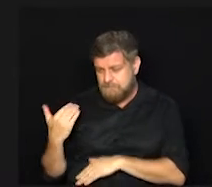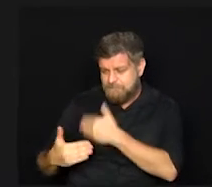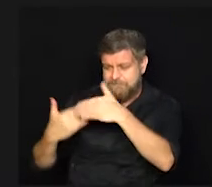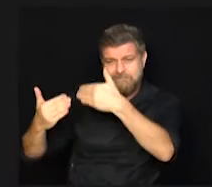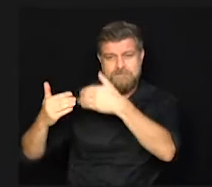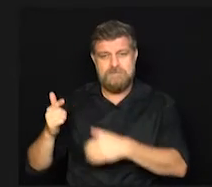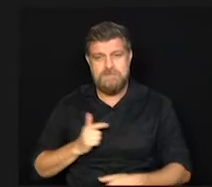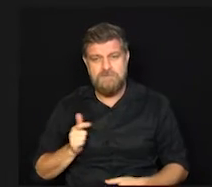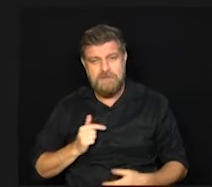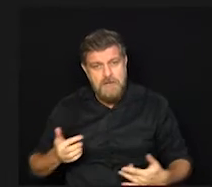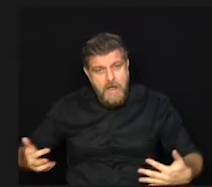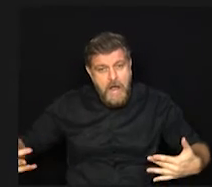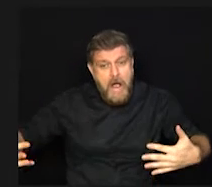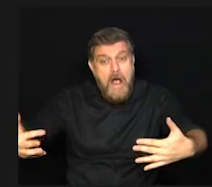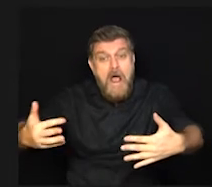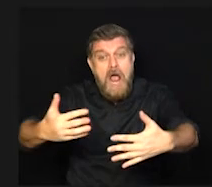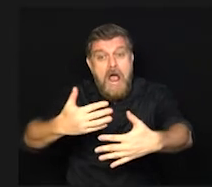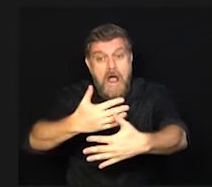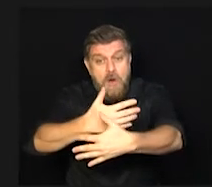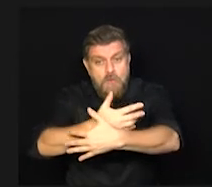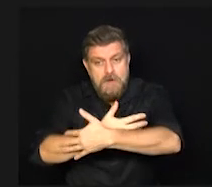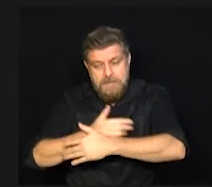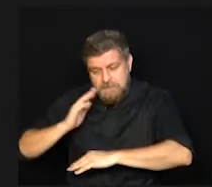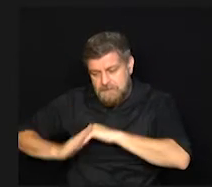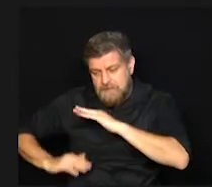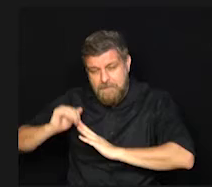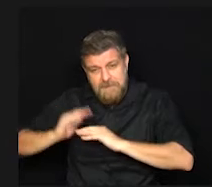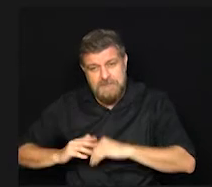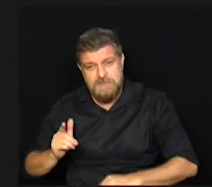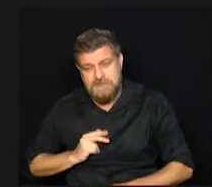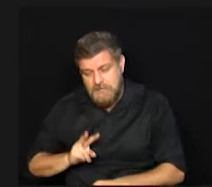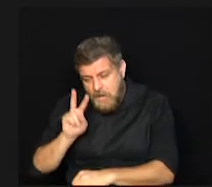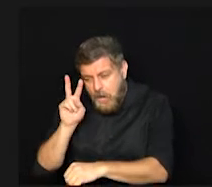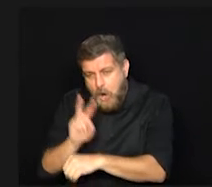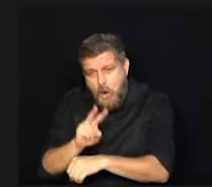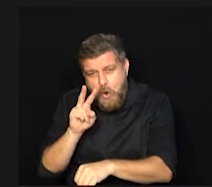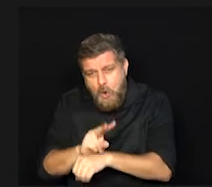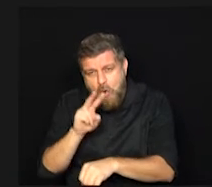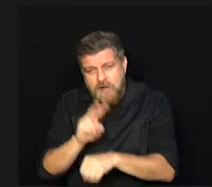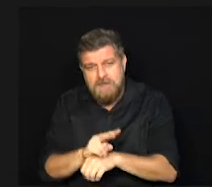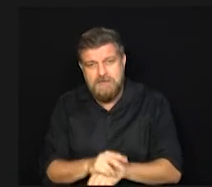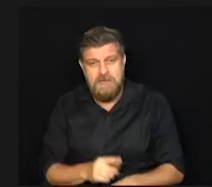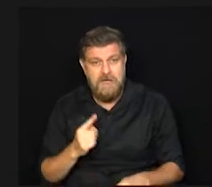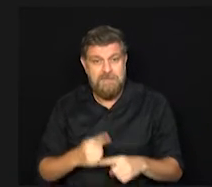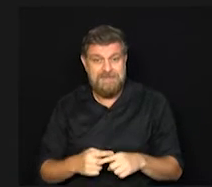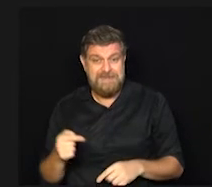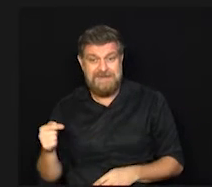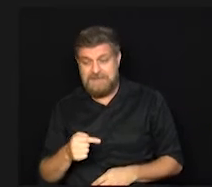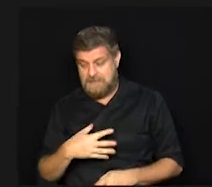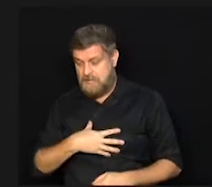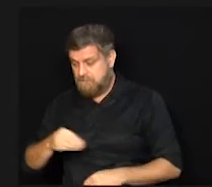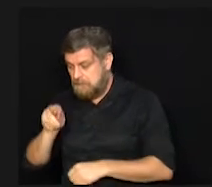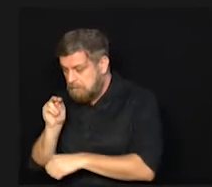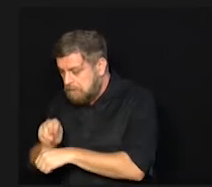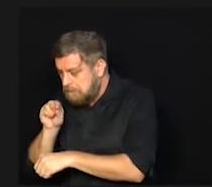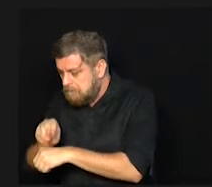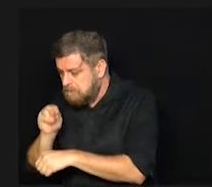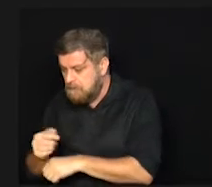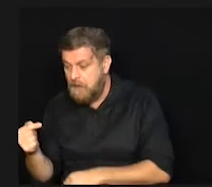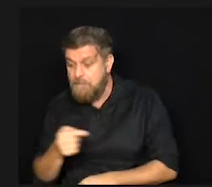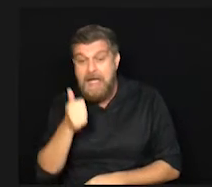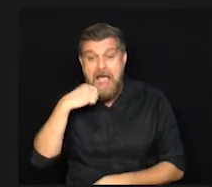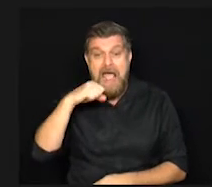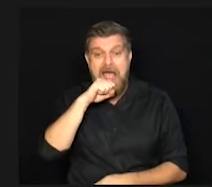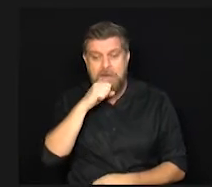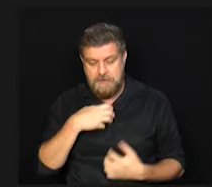sonhado acolhimento às mães, né? Cuidar de quem cuida, né? Porque não dá para você cuidar bem de um filho se você não está